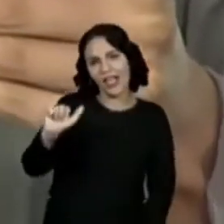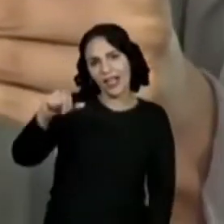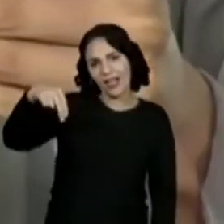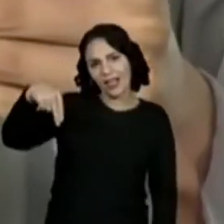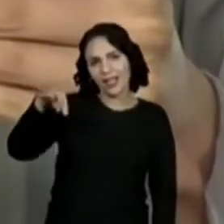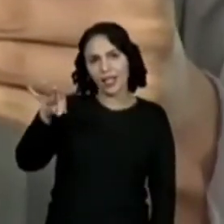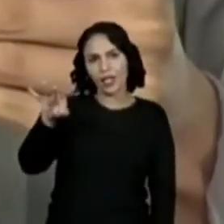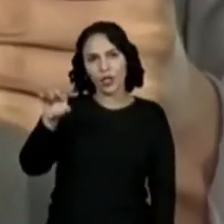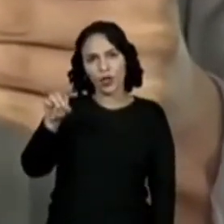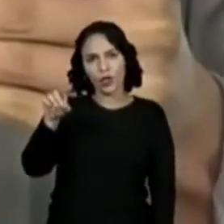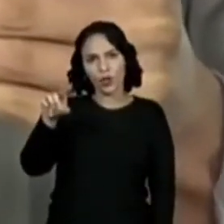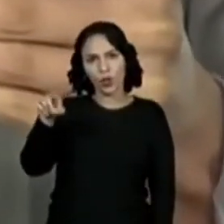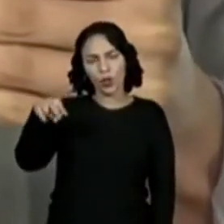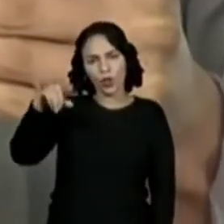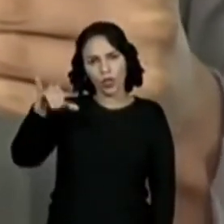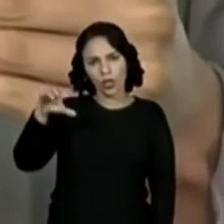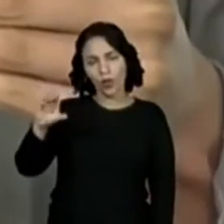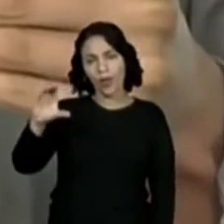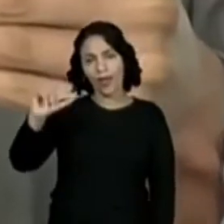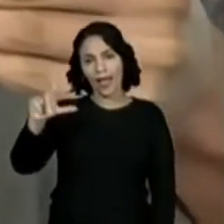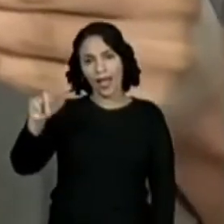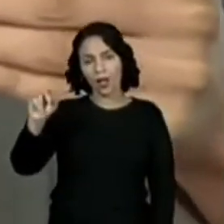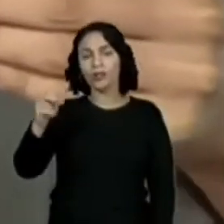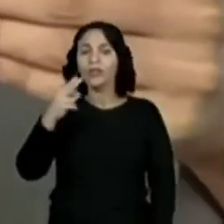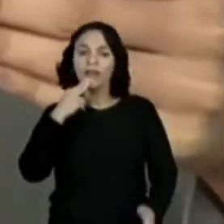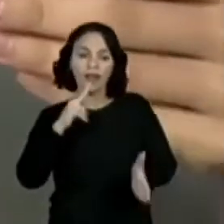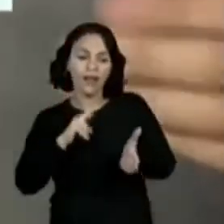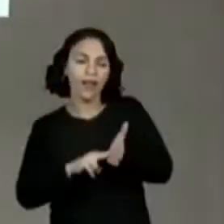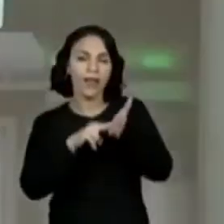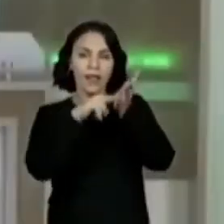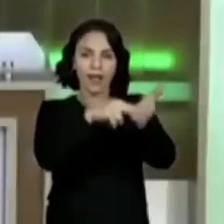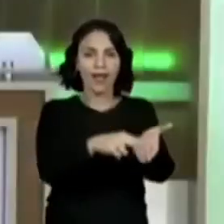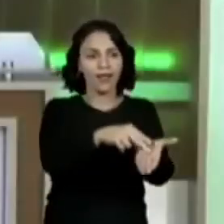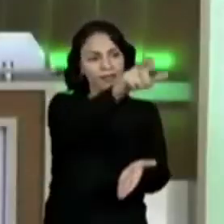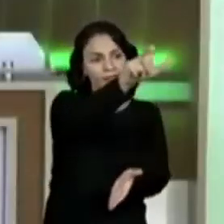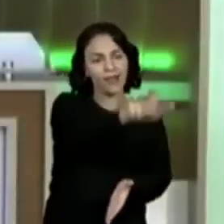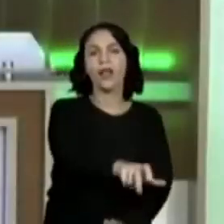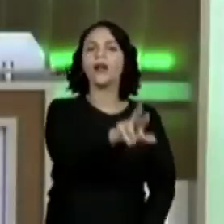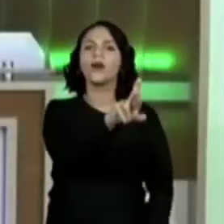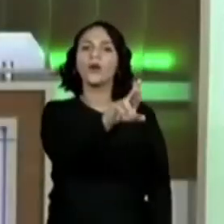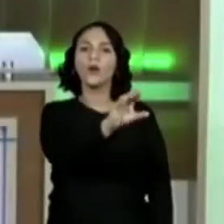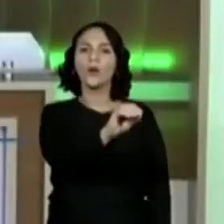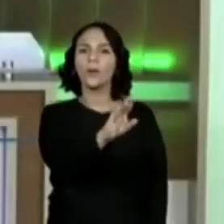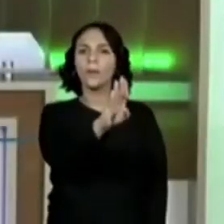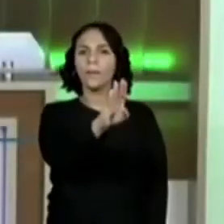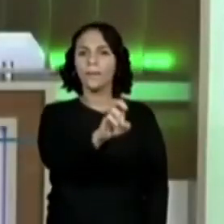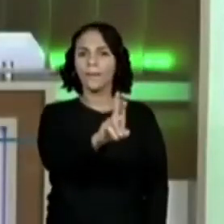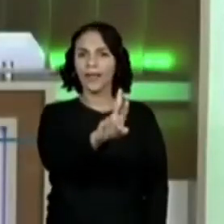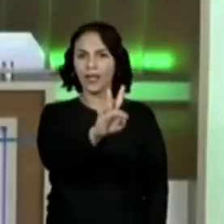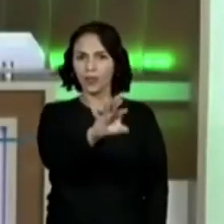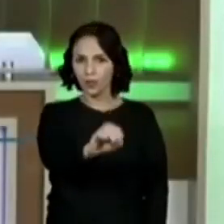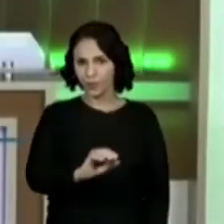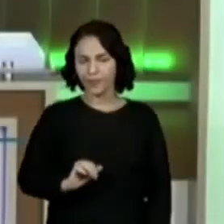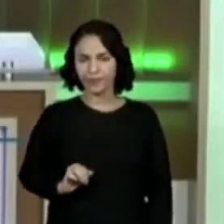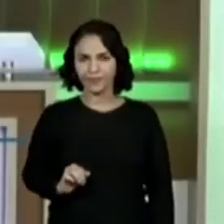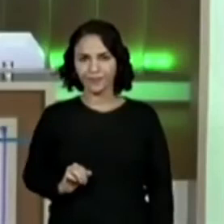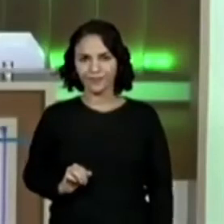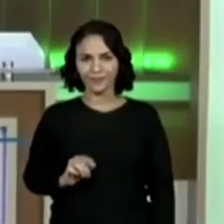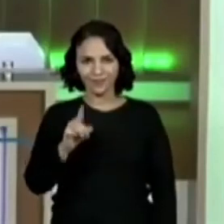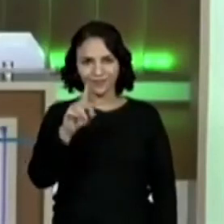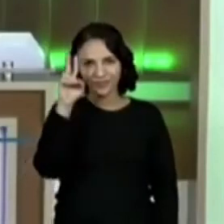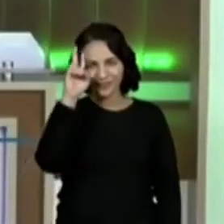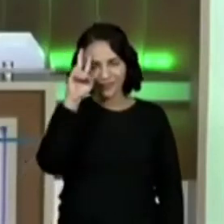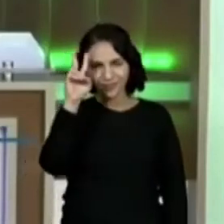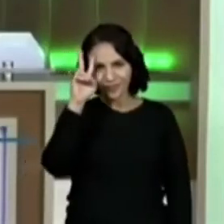o destinatário era o Roberto. Pois é, vocês lembram o que é que